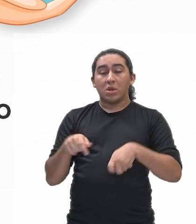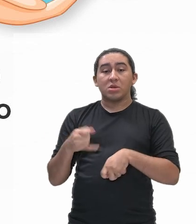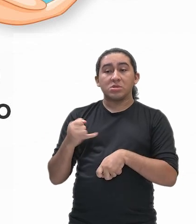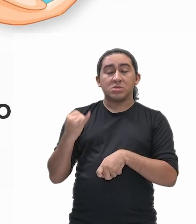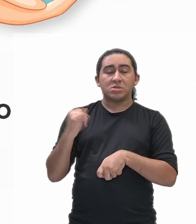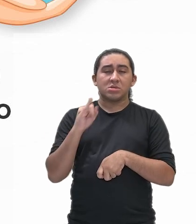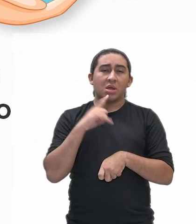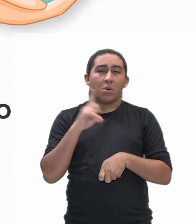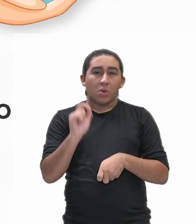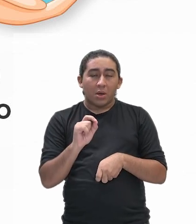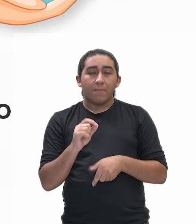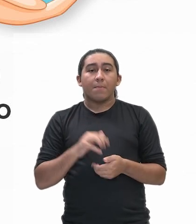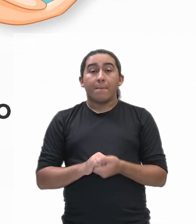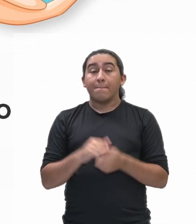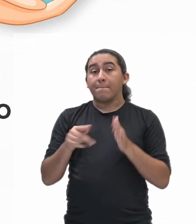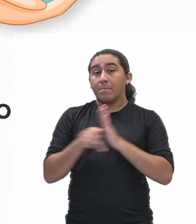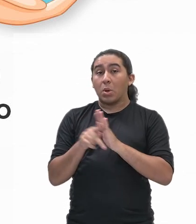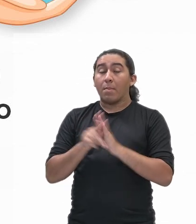da inevitabilidade